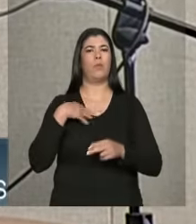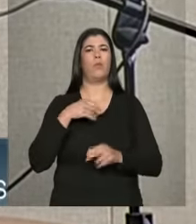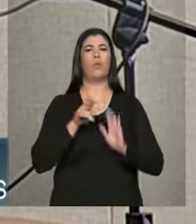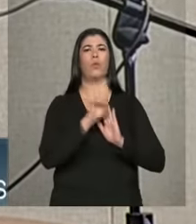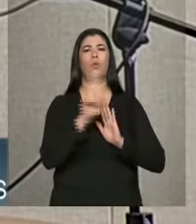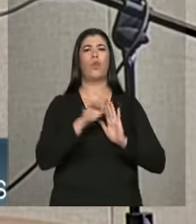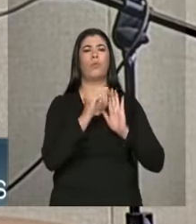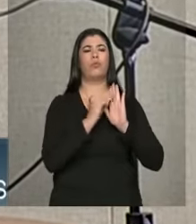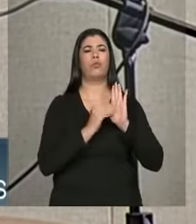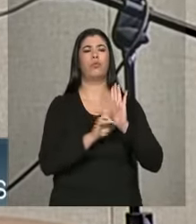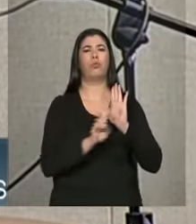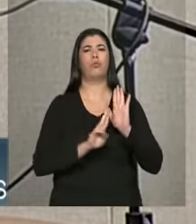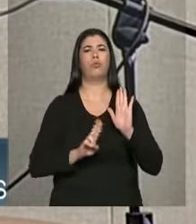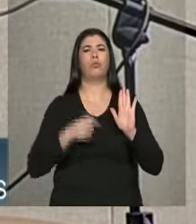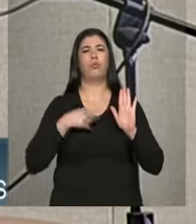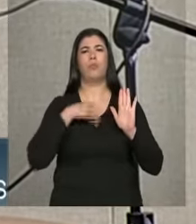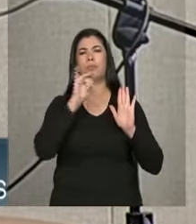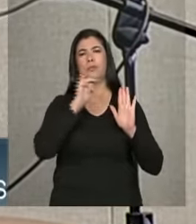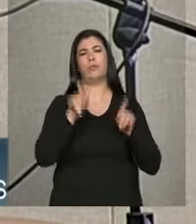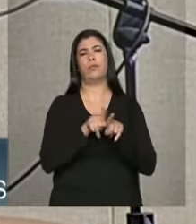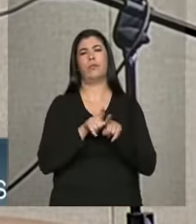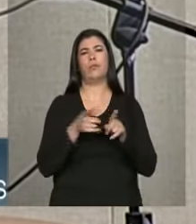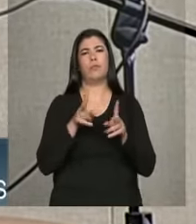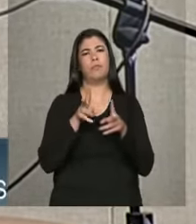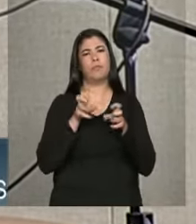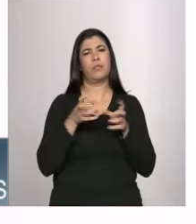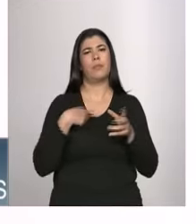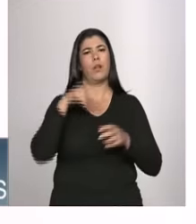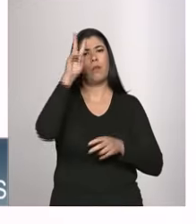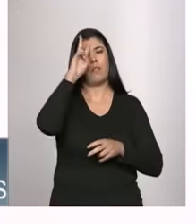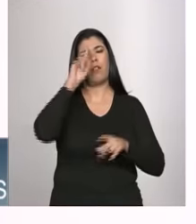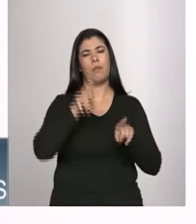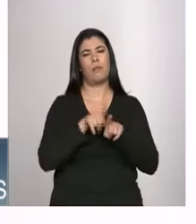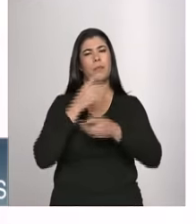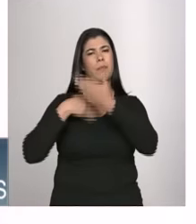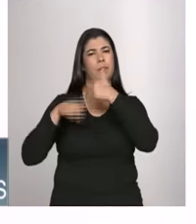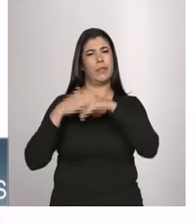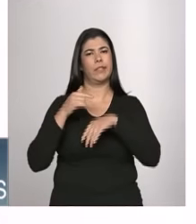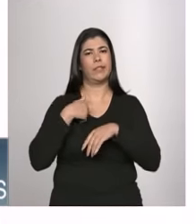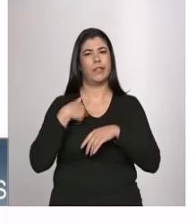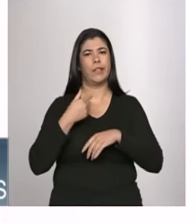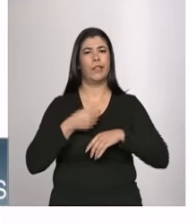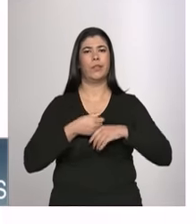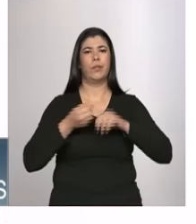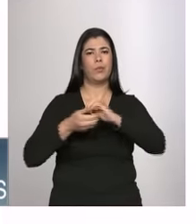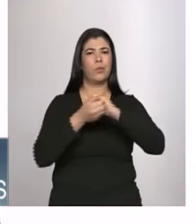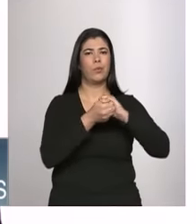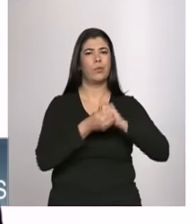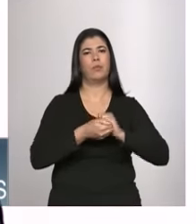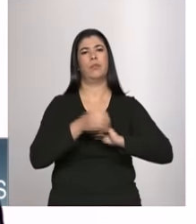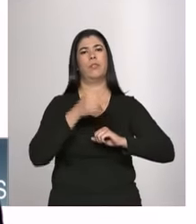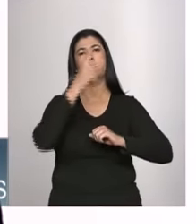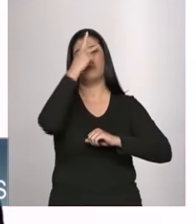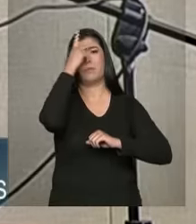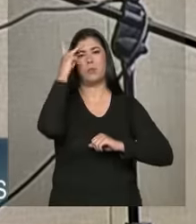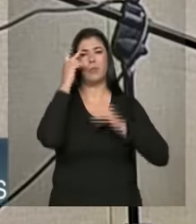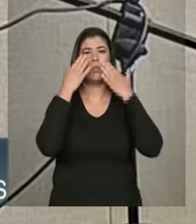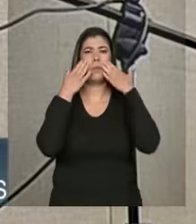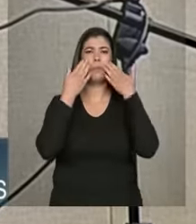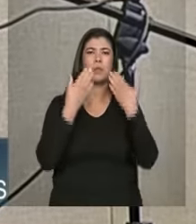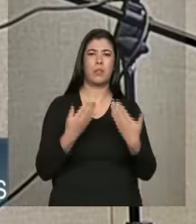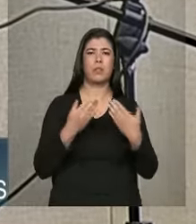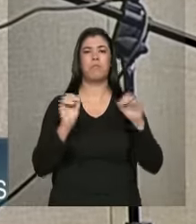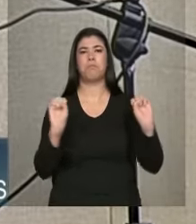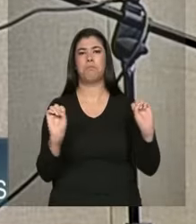nominata me anunciando né e certa vez me lembro inclusive que eh apresentando uma